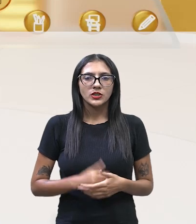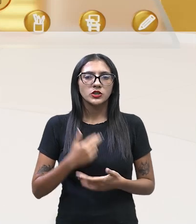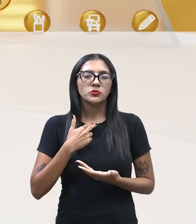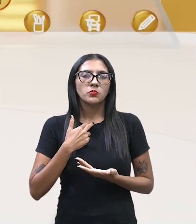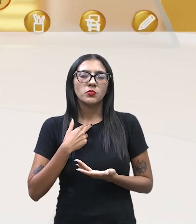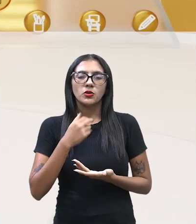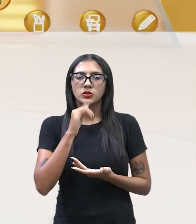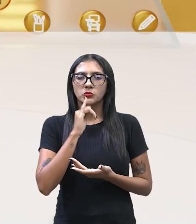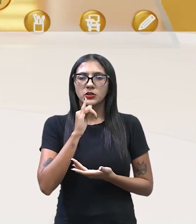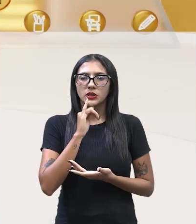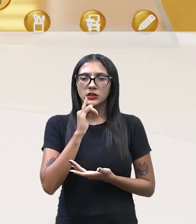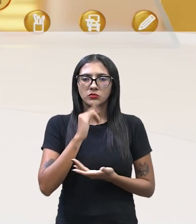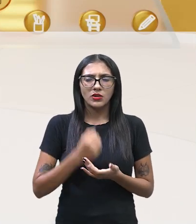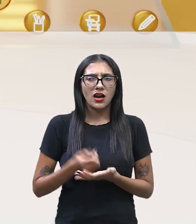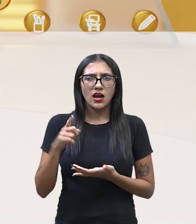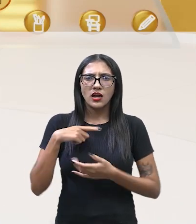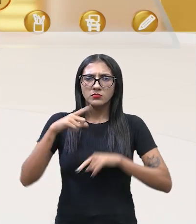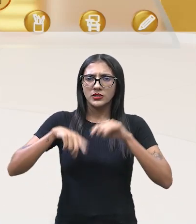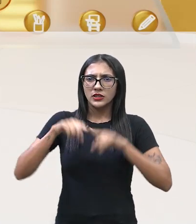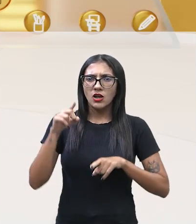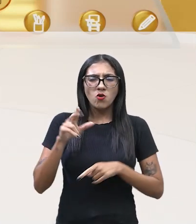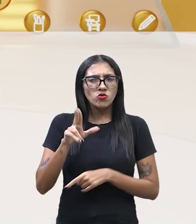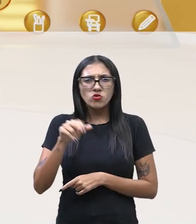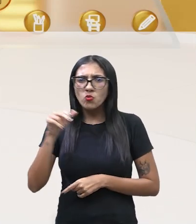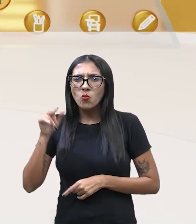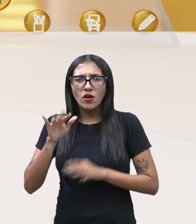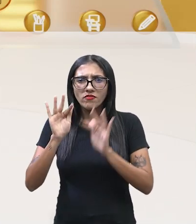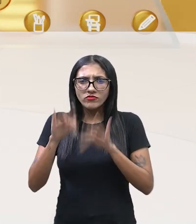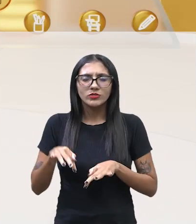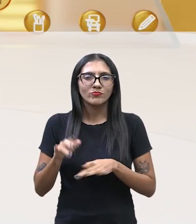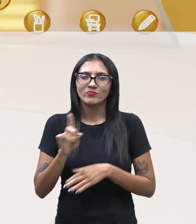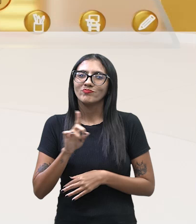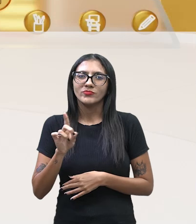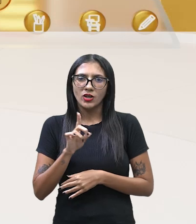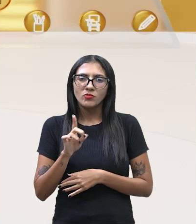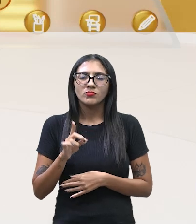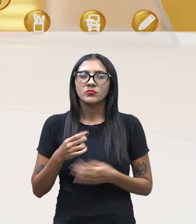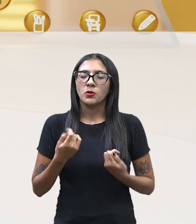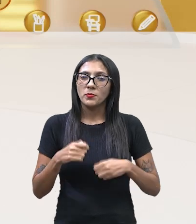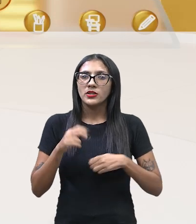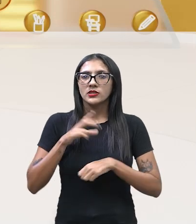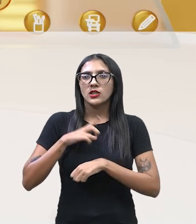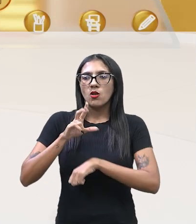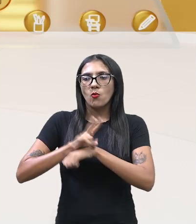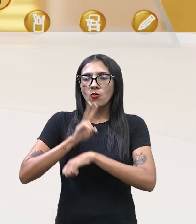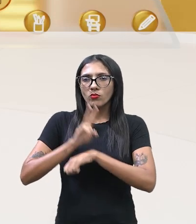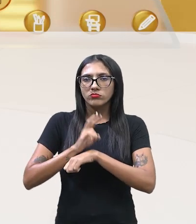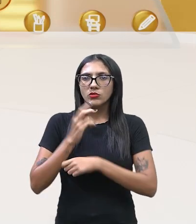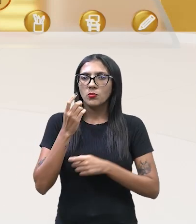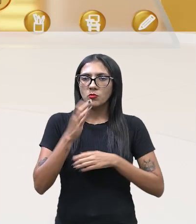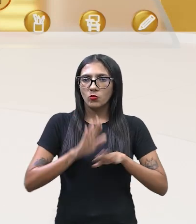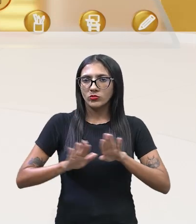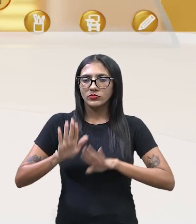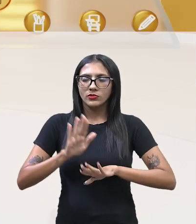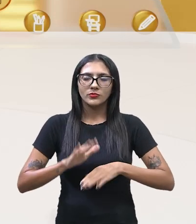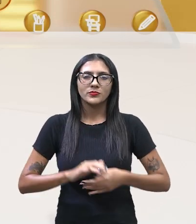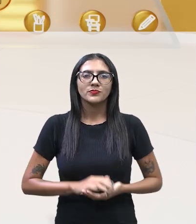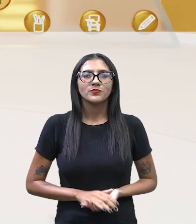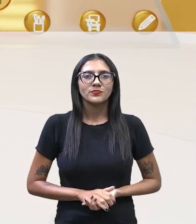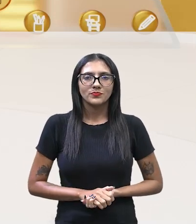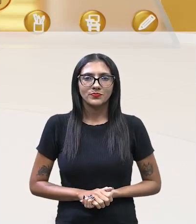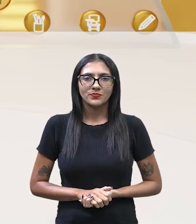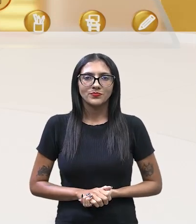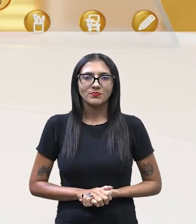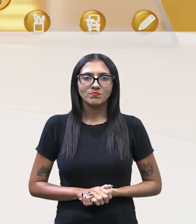que nunca vai acabar. Sim. Vai. Cedo ou tarde, vai. Então a gente tem que tomar cuidado, né? Então, como a gente está falando de empreendedorismo de